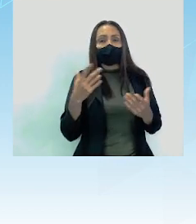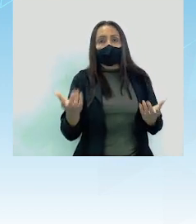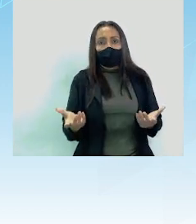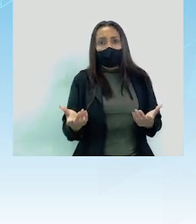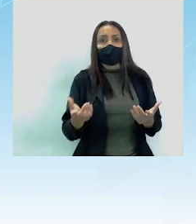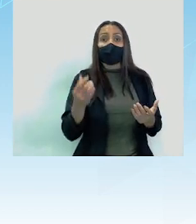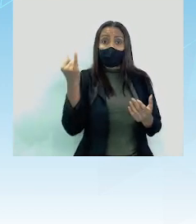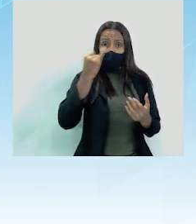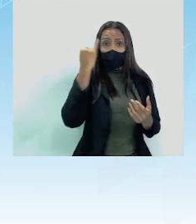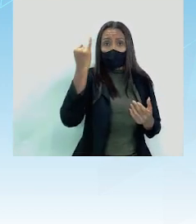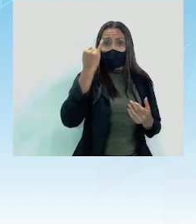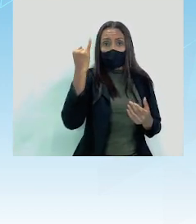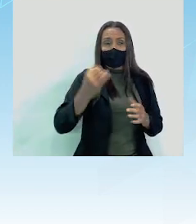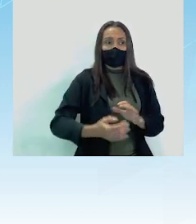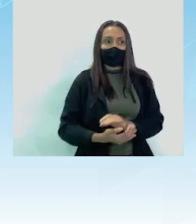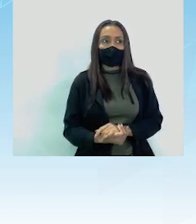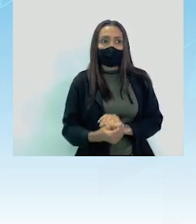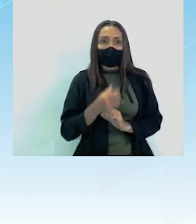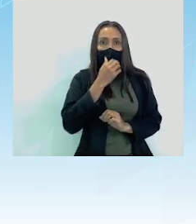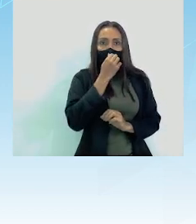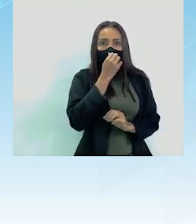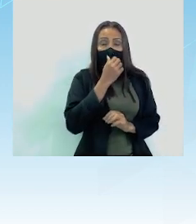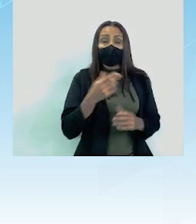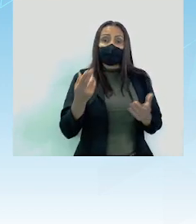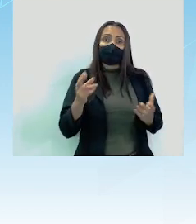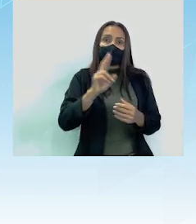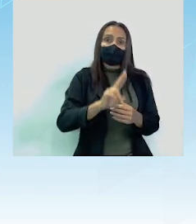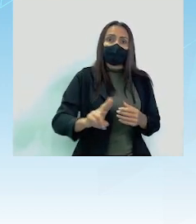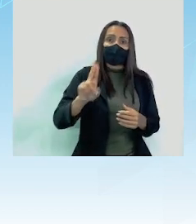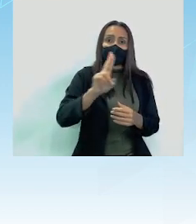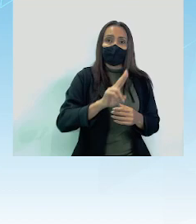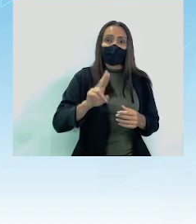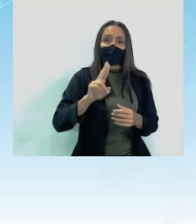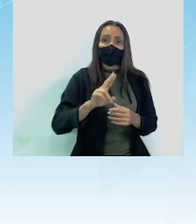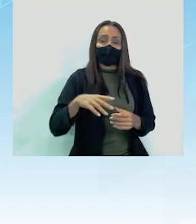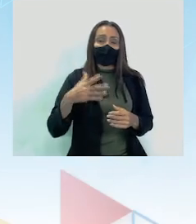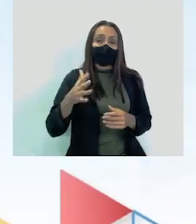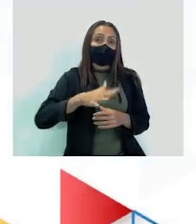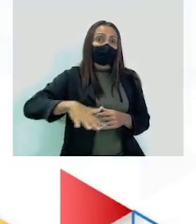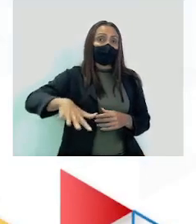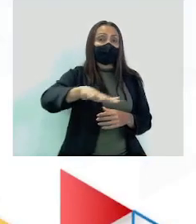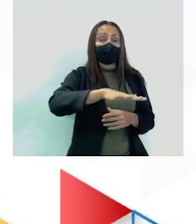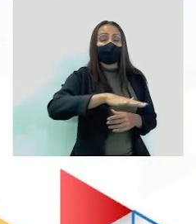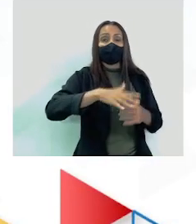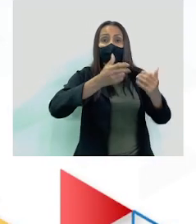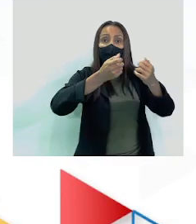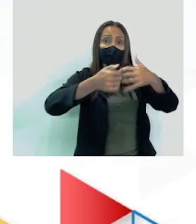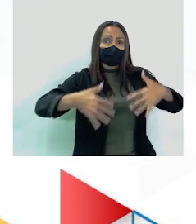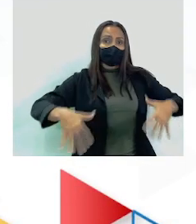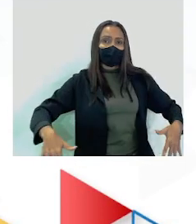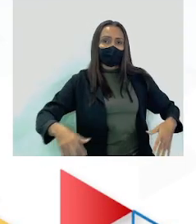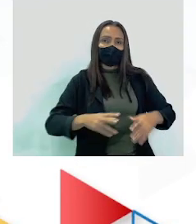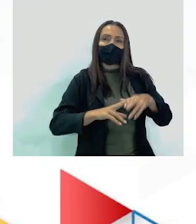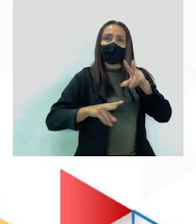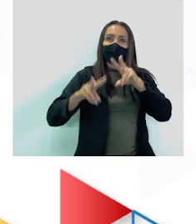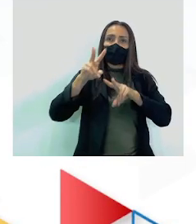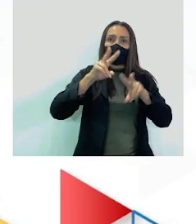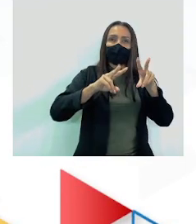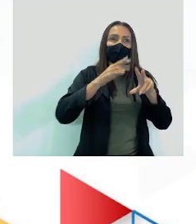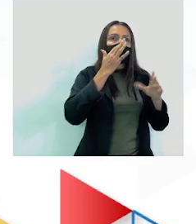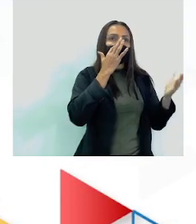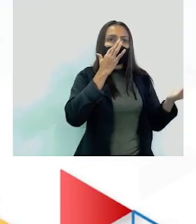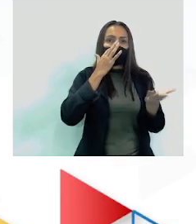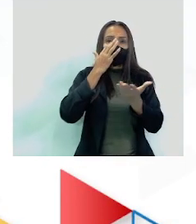bem importante. Tá? Na atualidade, as trilhas têm sido utilizadas como via de condução de ambientes naturais, né, para a contemplação da natureza, prática de